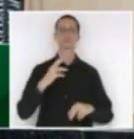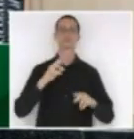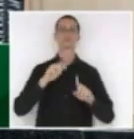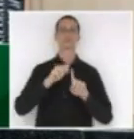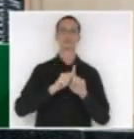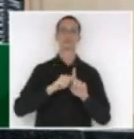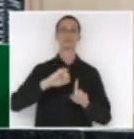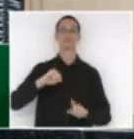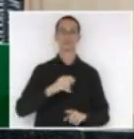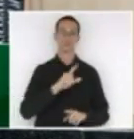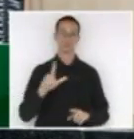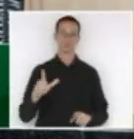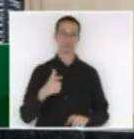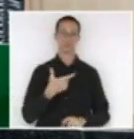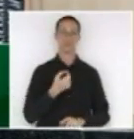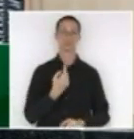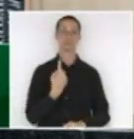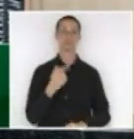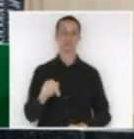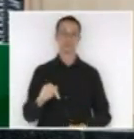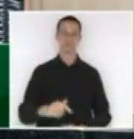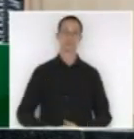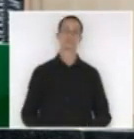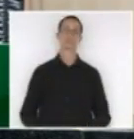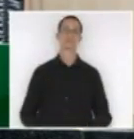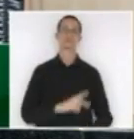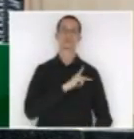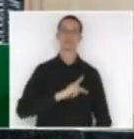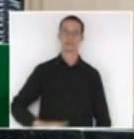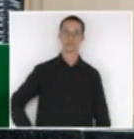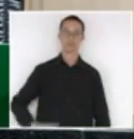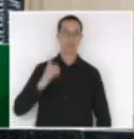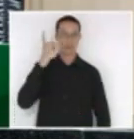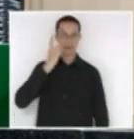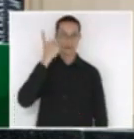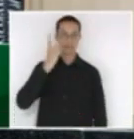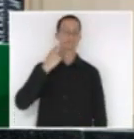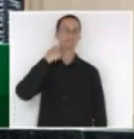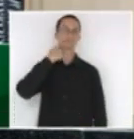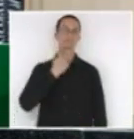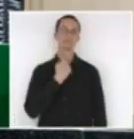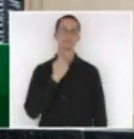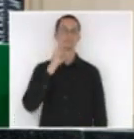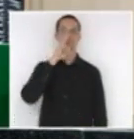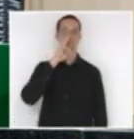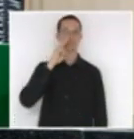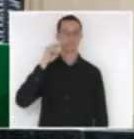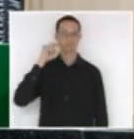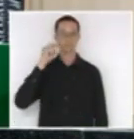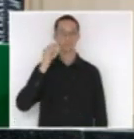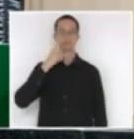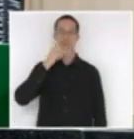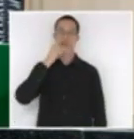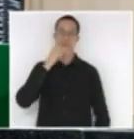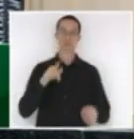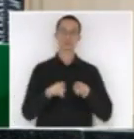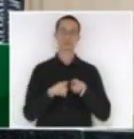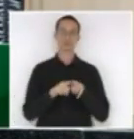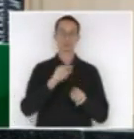2017. Presidência, deputados Silvio Drevec, Mário Marcondes, Kennedy Nunes e Maurício